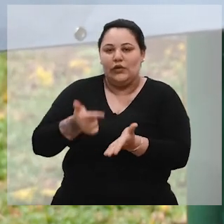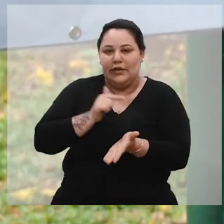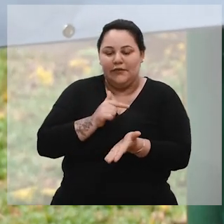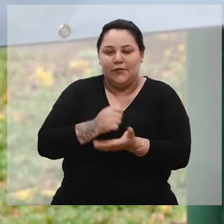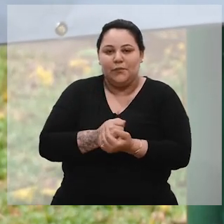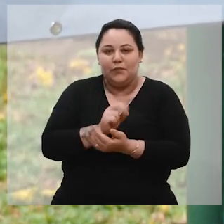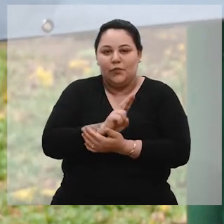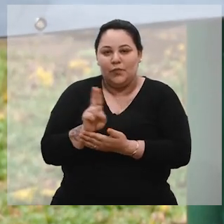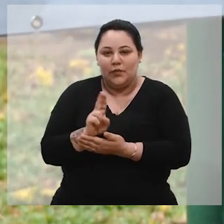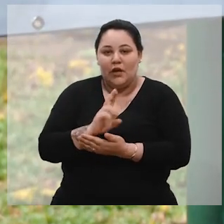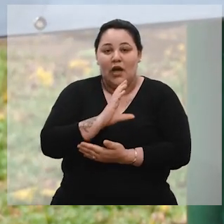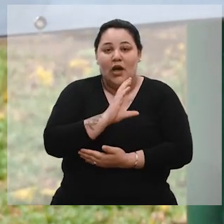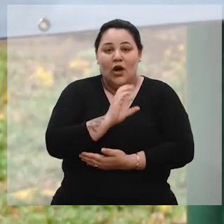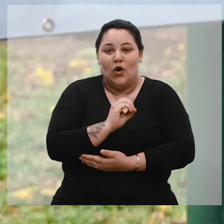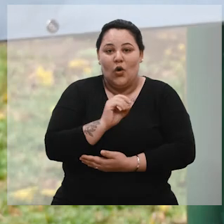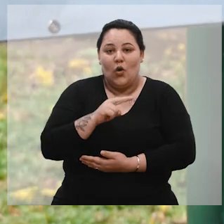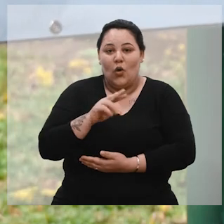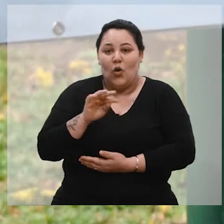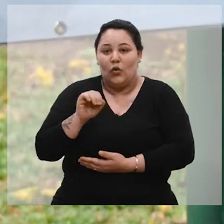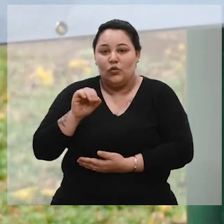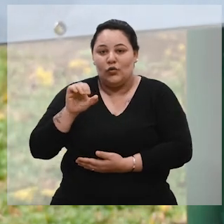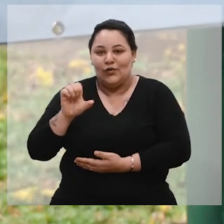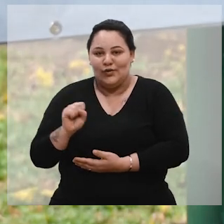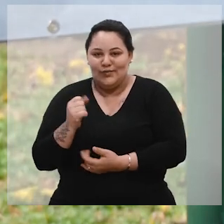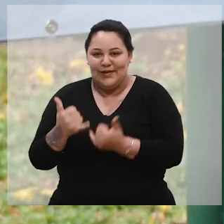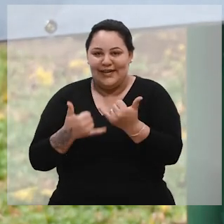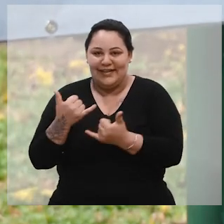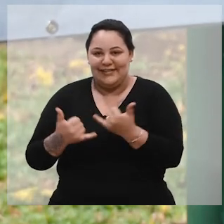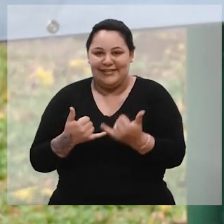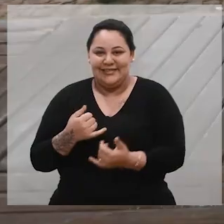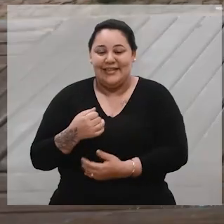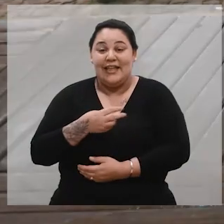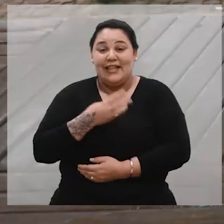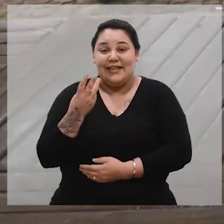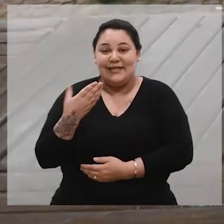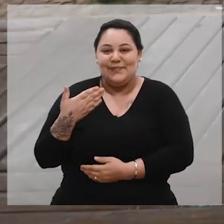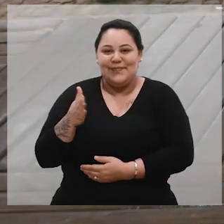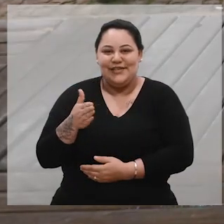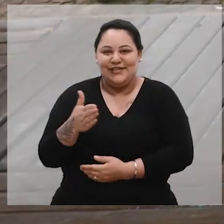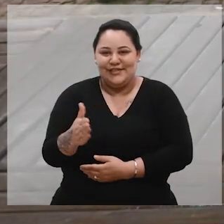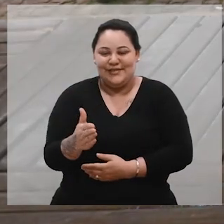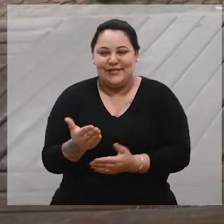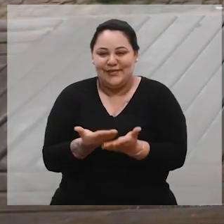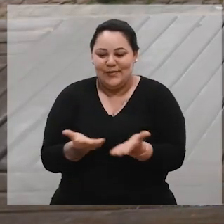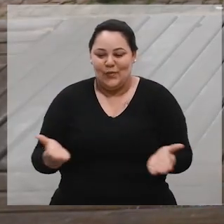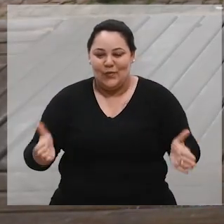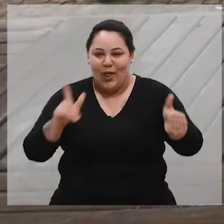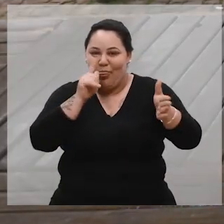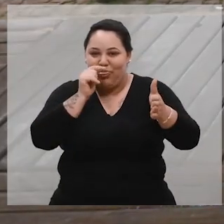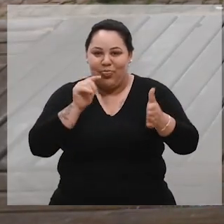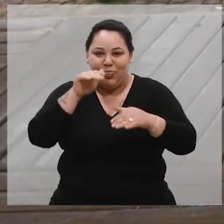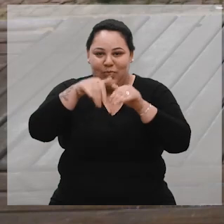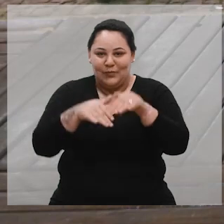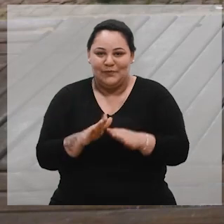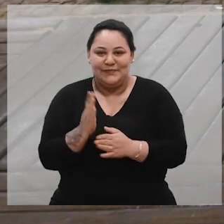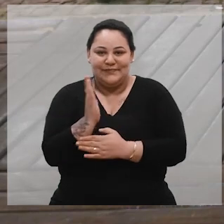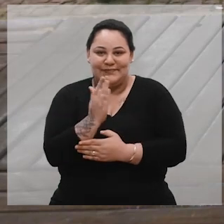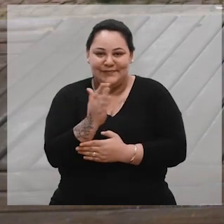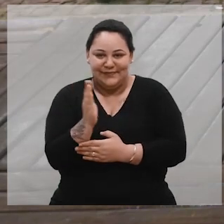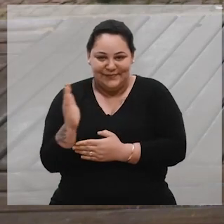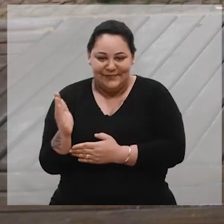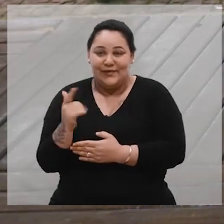o chamado Contos Brincantes, 3 Peixinhos e um Aquário. Aqui é o livro do Roger, vou pedir que a nossa